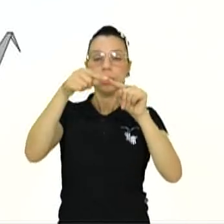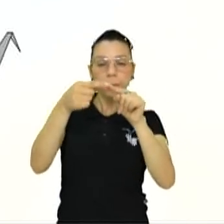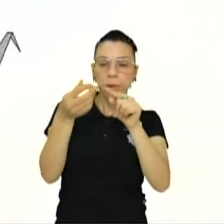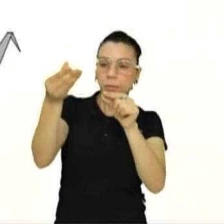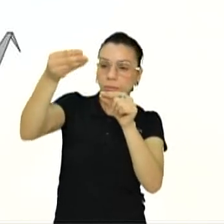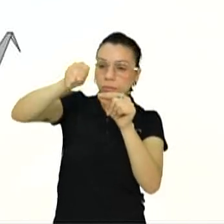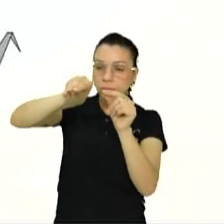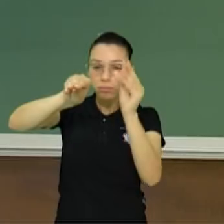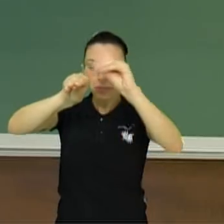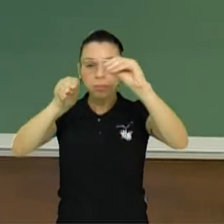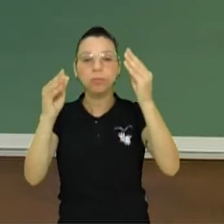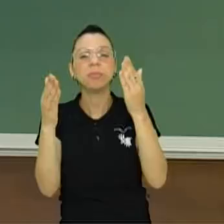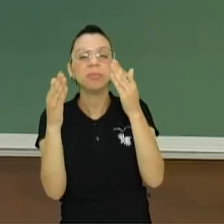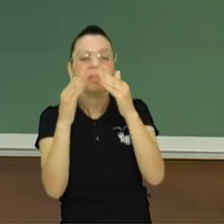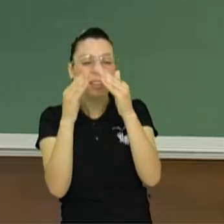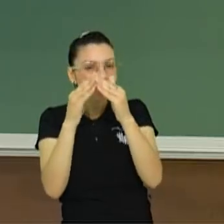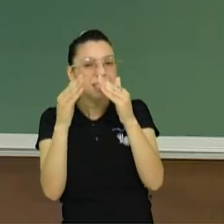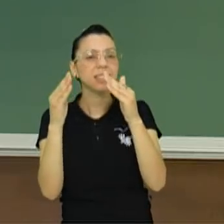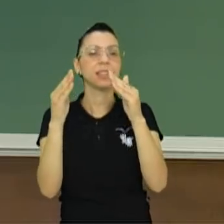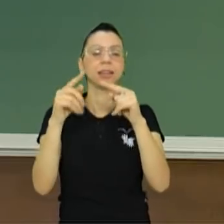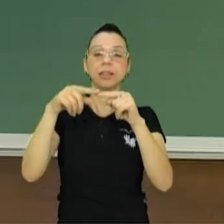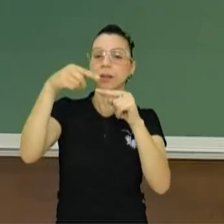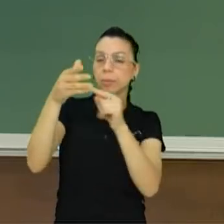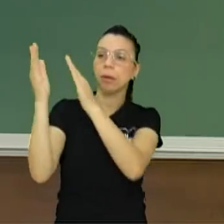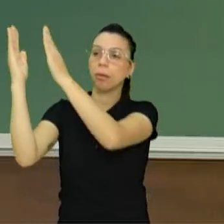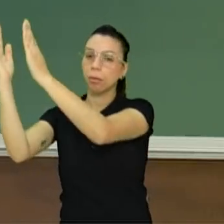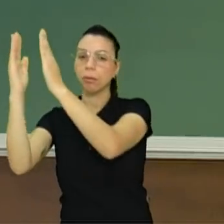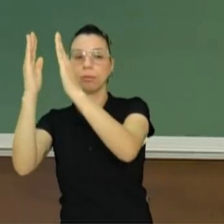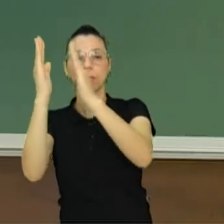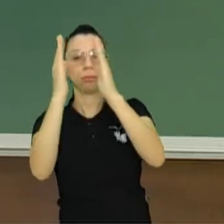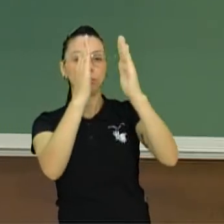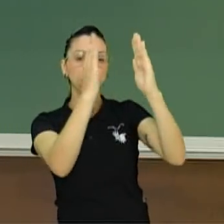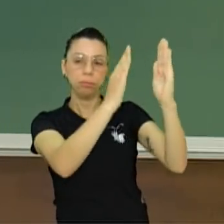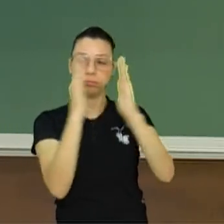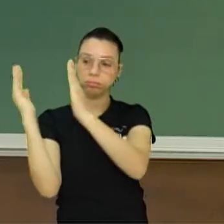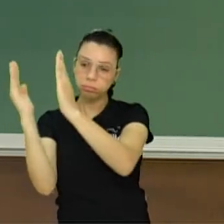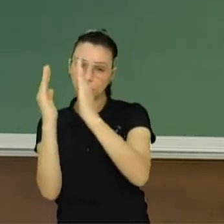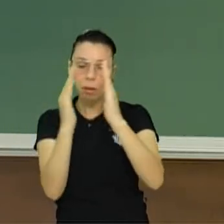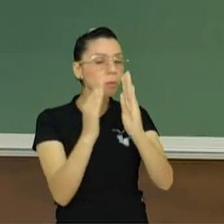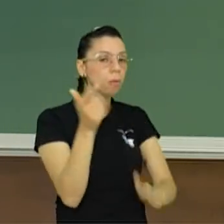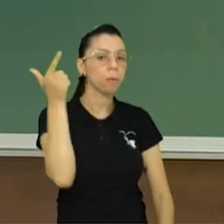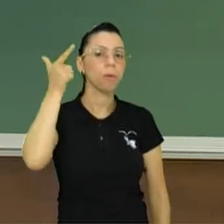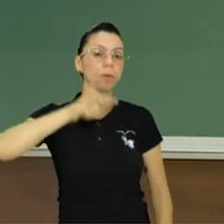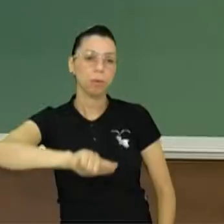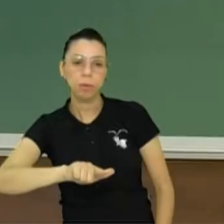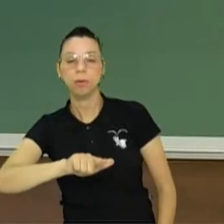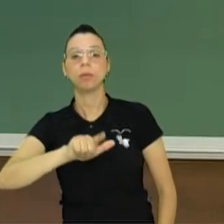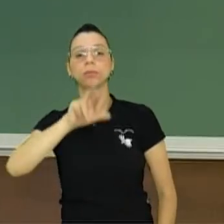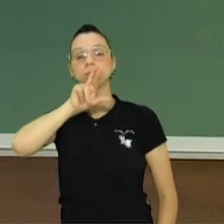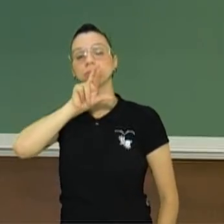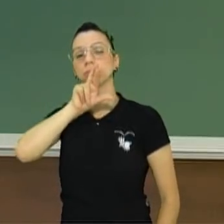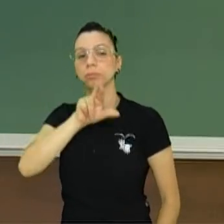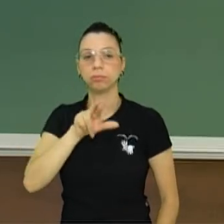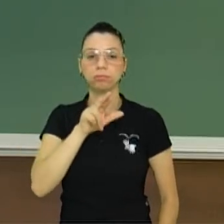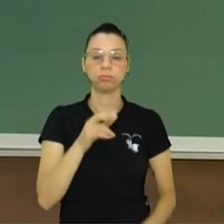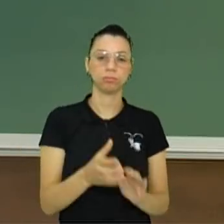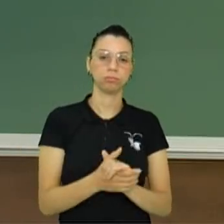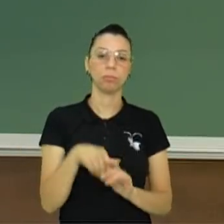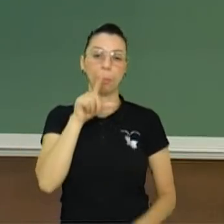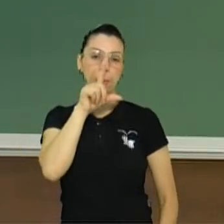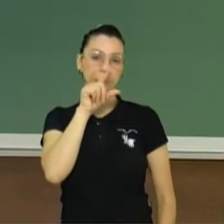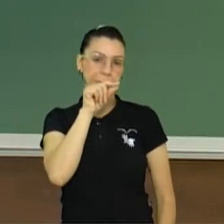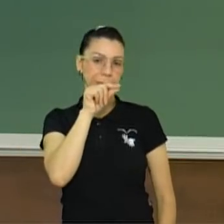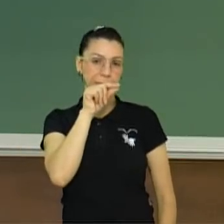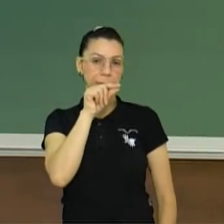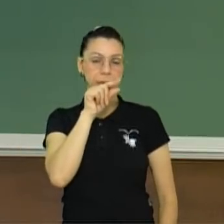telhadinho de casinha e assim por diante vocês vão conseguir chegar no resultado do seu